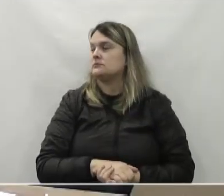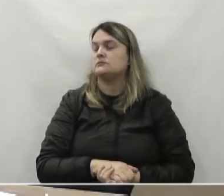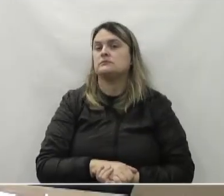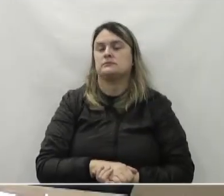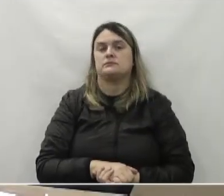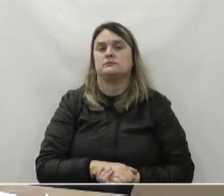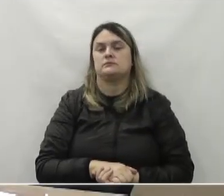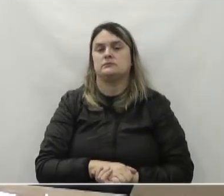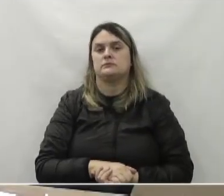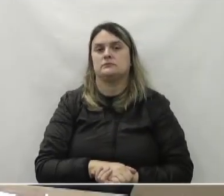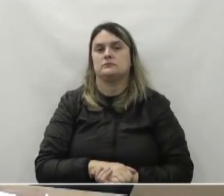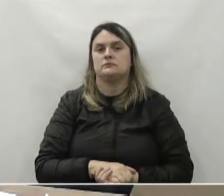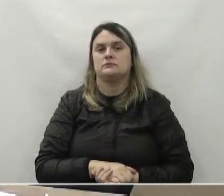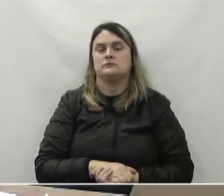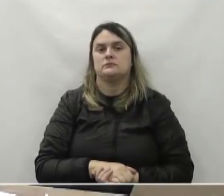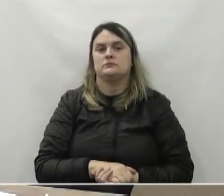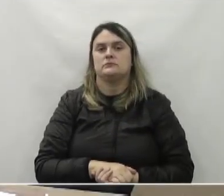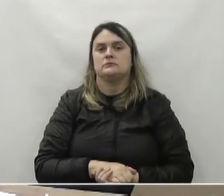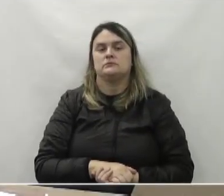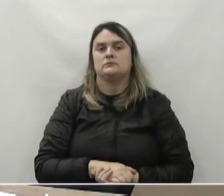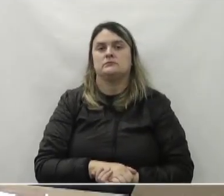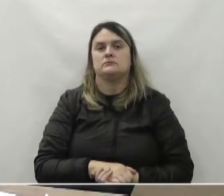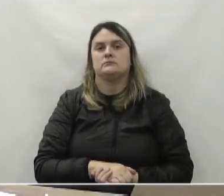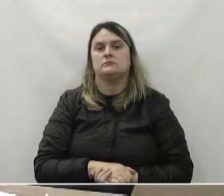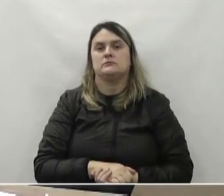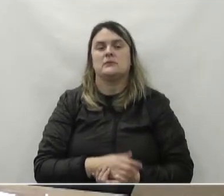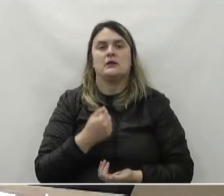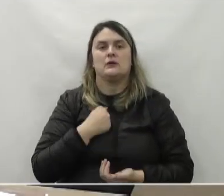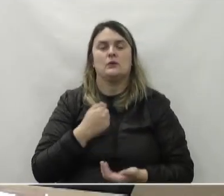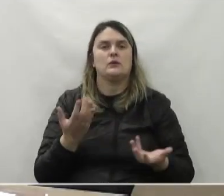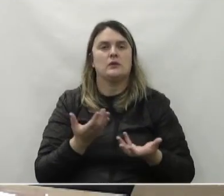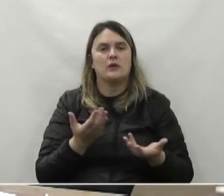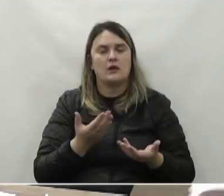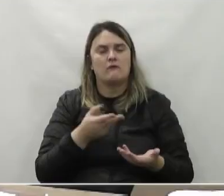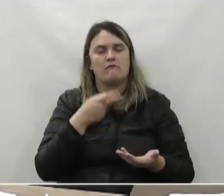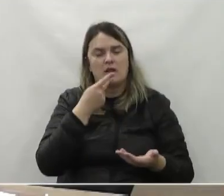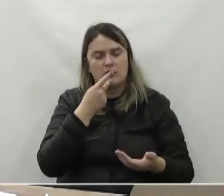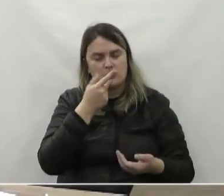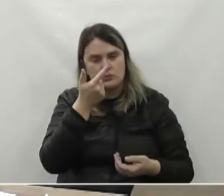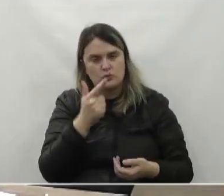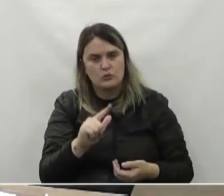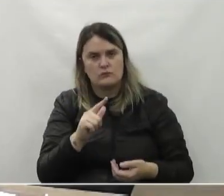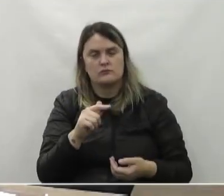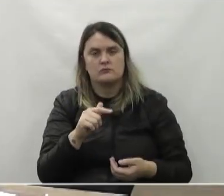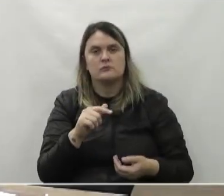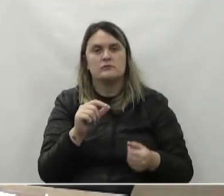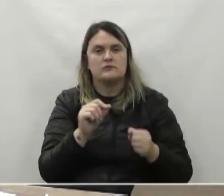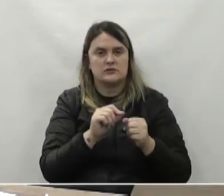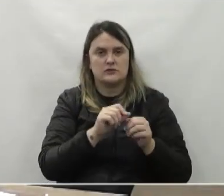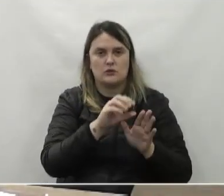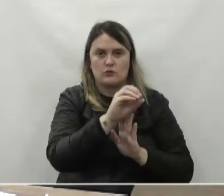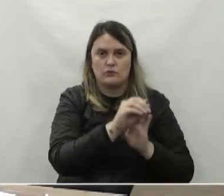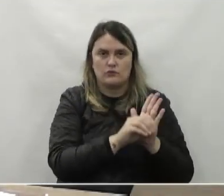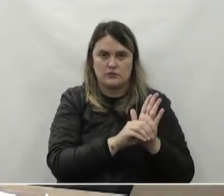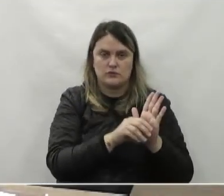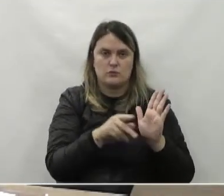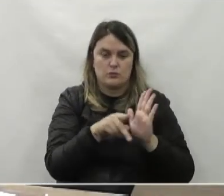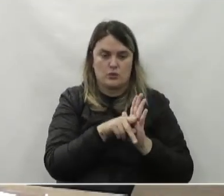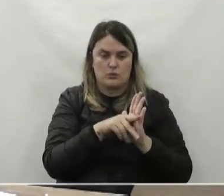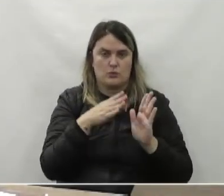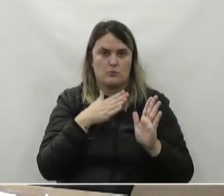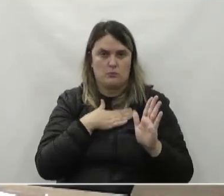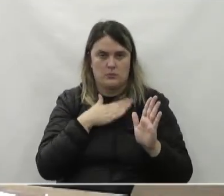relação a beneficiar a nossa população. Só gostaria de reforçar aqui, não sei se vou fazer um ofício de gabinete